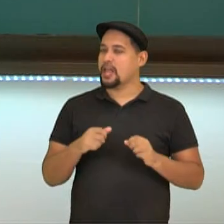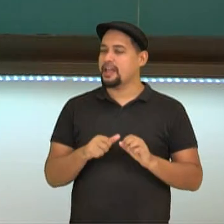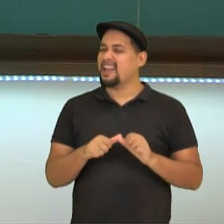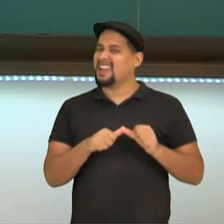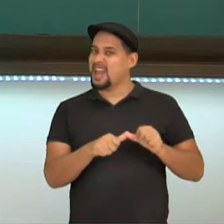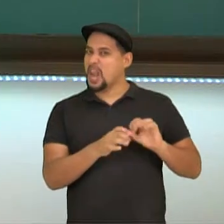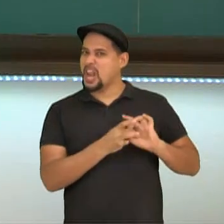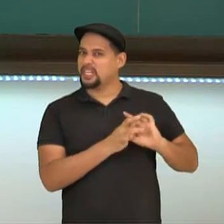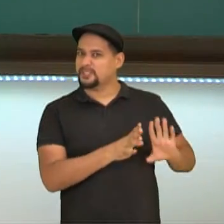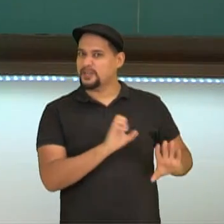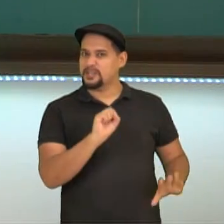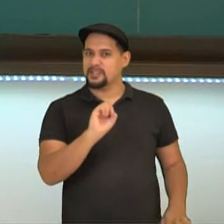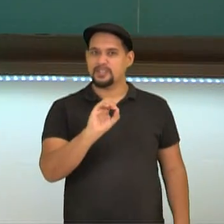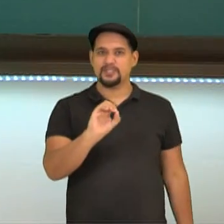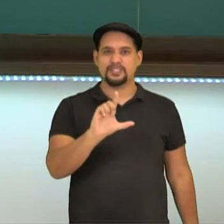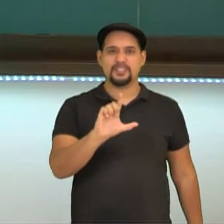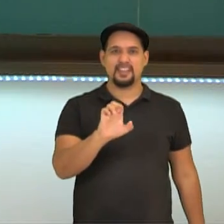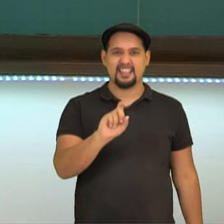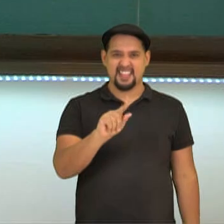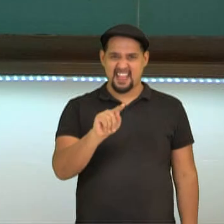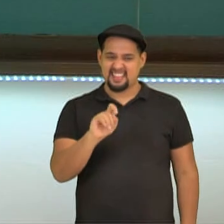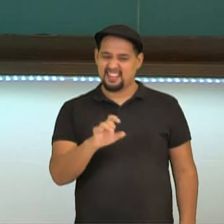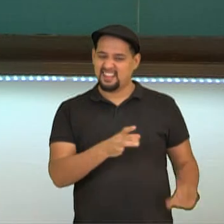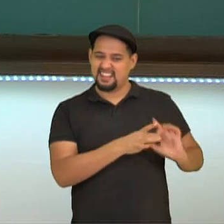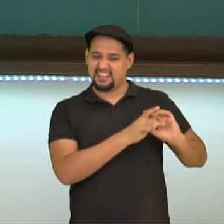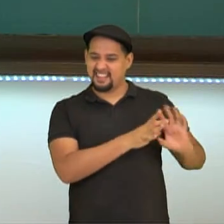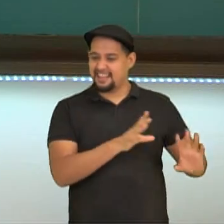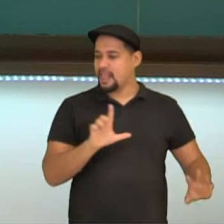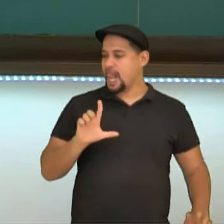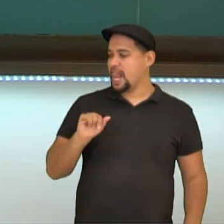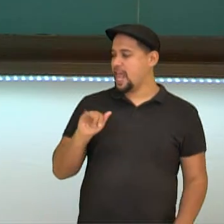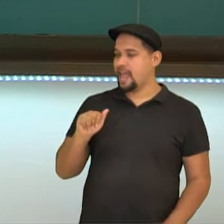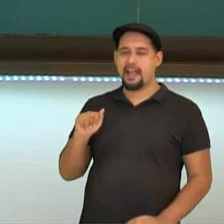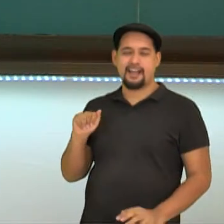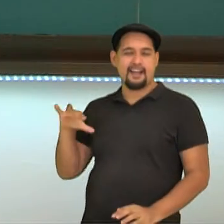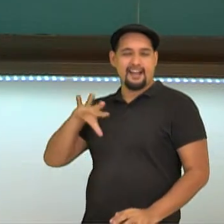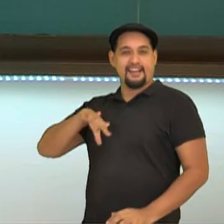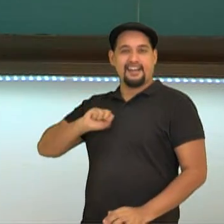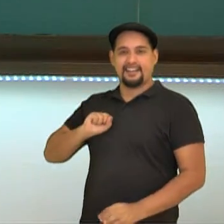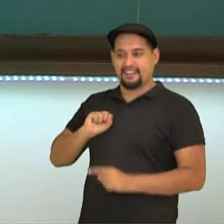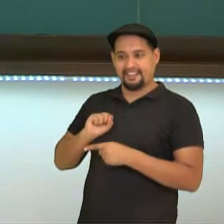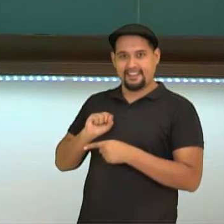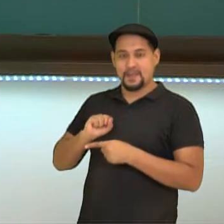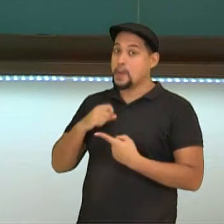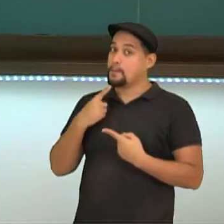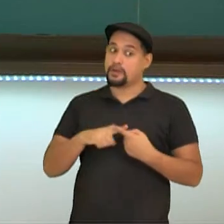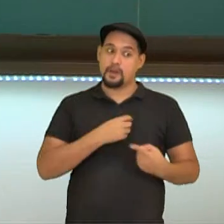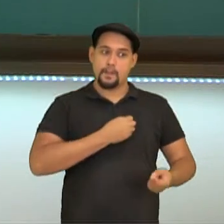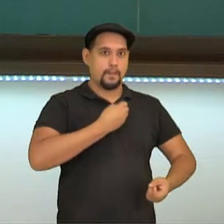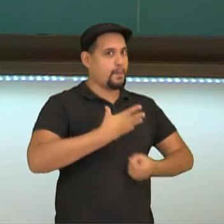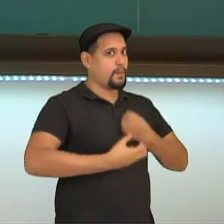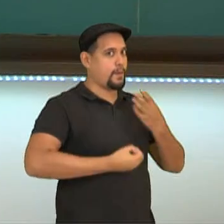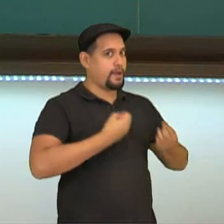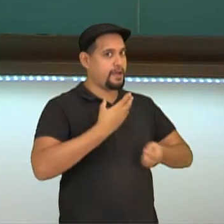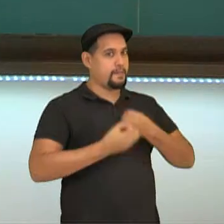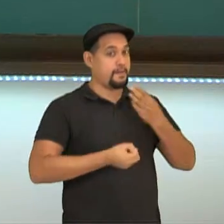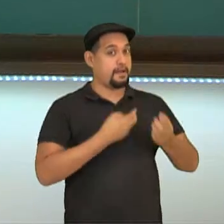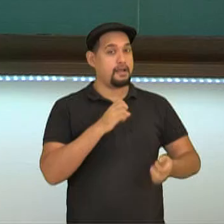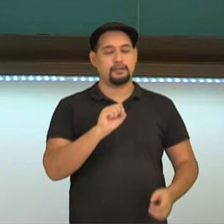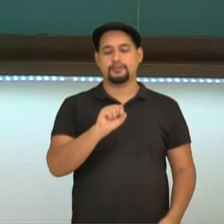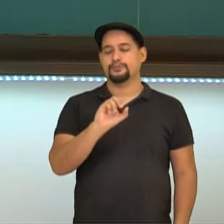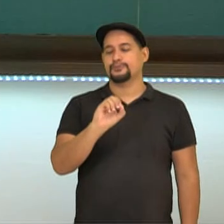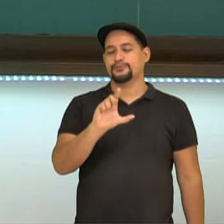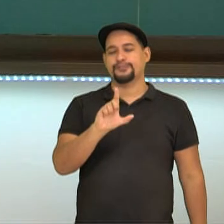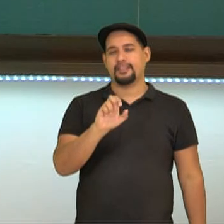de lado? Colocou Lia como ponto central da história? Porque aqui nesse poema é Soledade